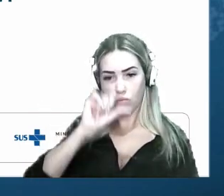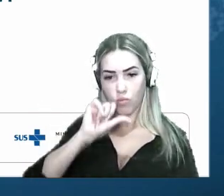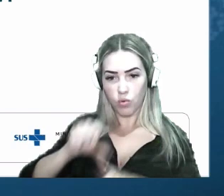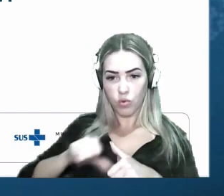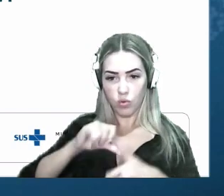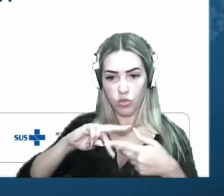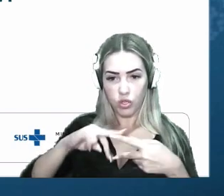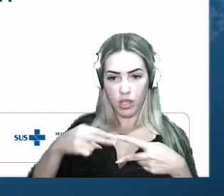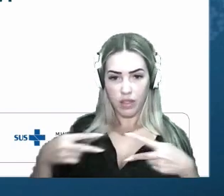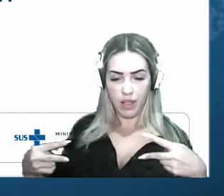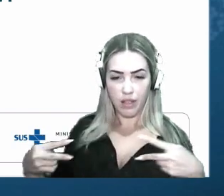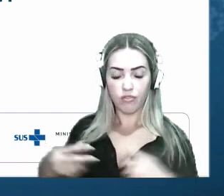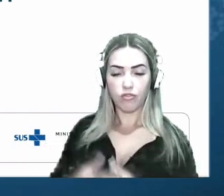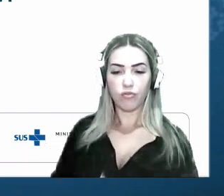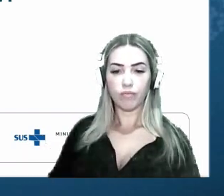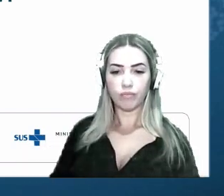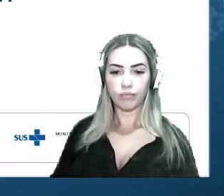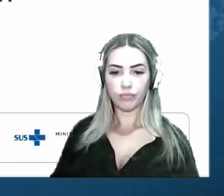fêmea, a gente,